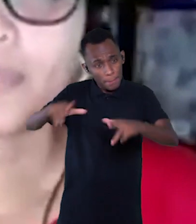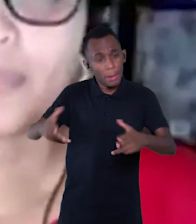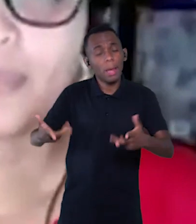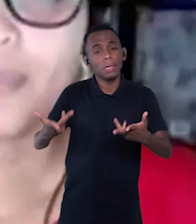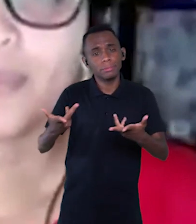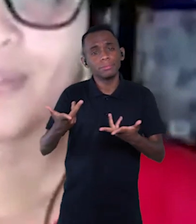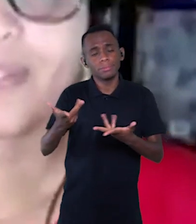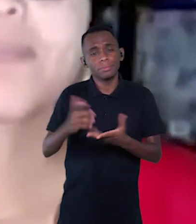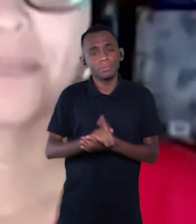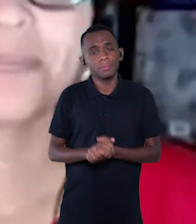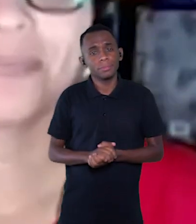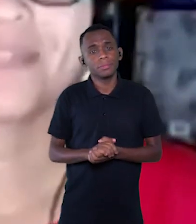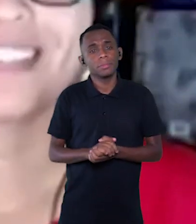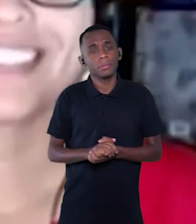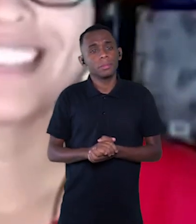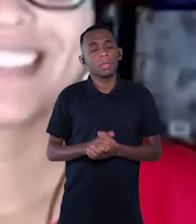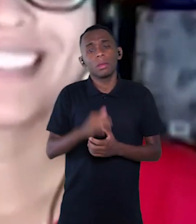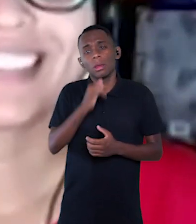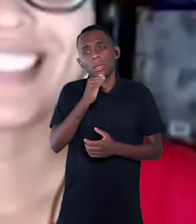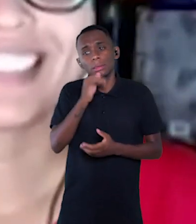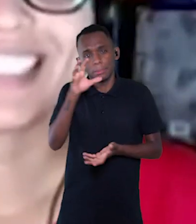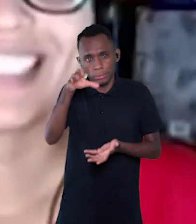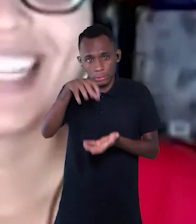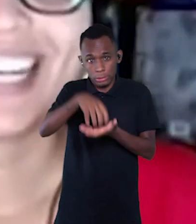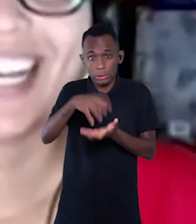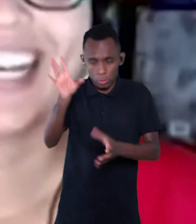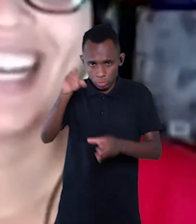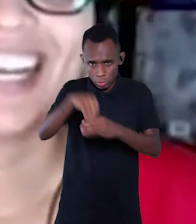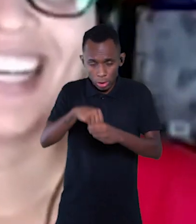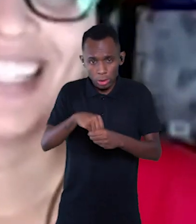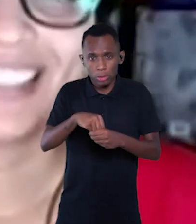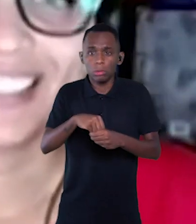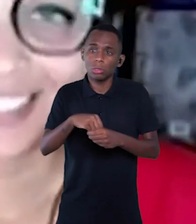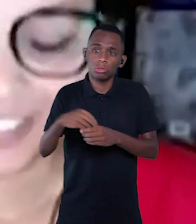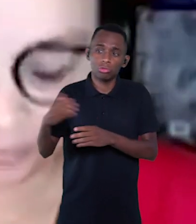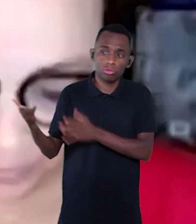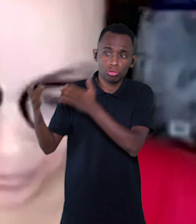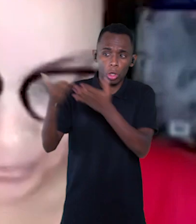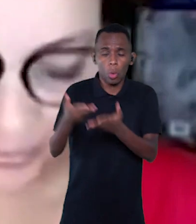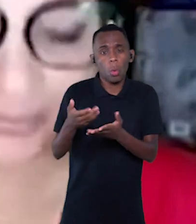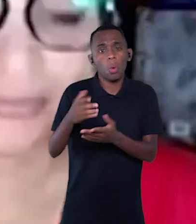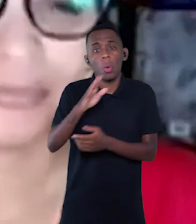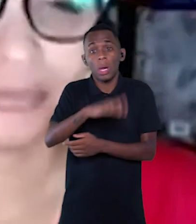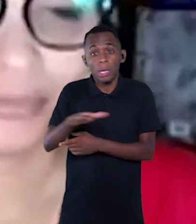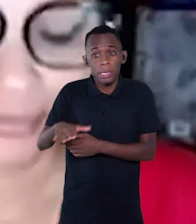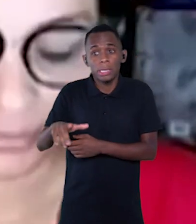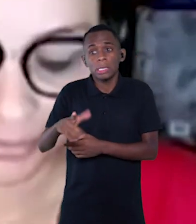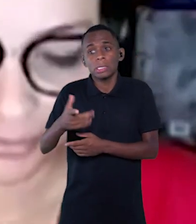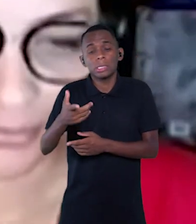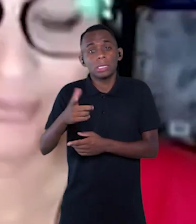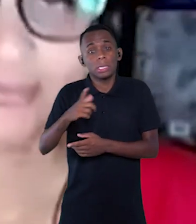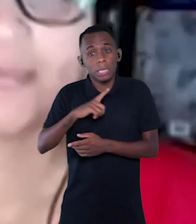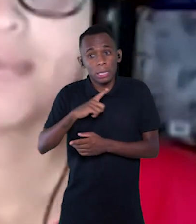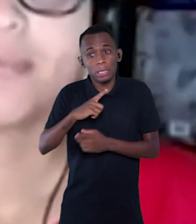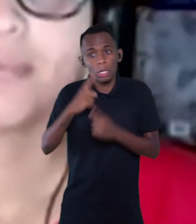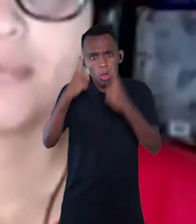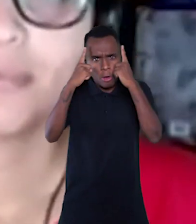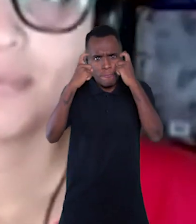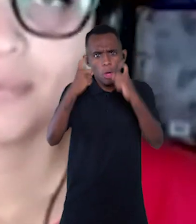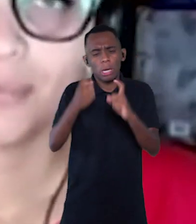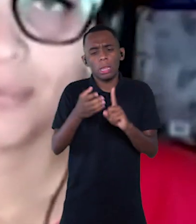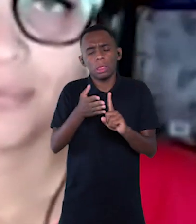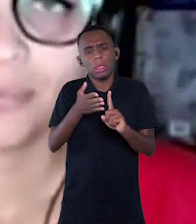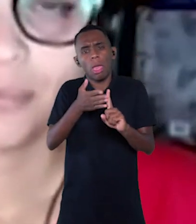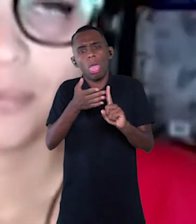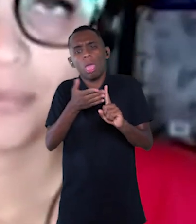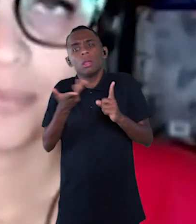ali dentro mesmo, né? Uhum. Às vezes chegou a criança, né, que você descobriu que ela estava tendo um abuso sexual. Chega a pessoa que